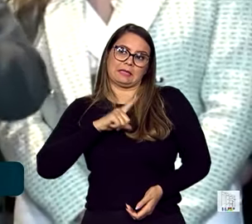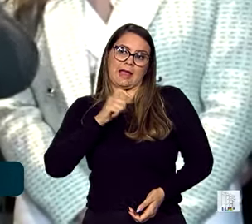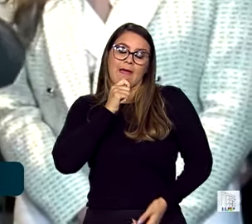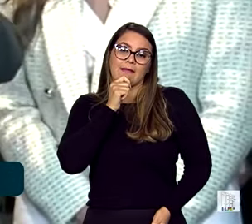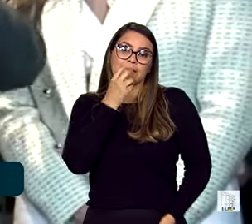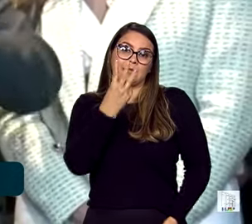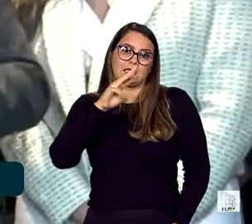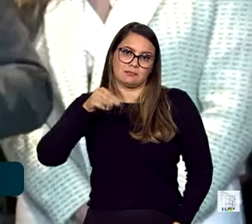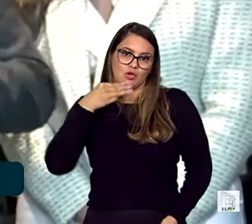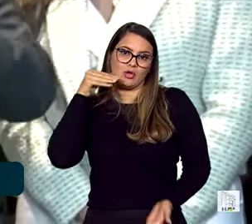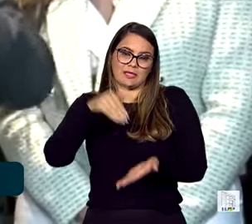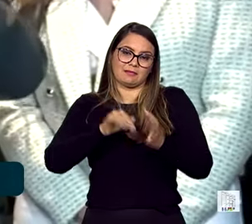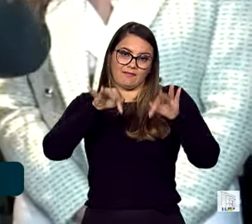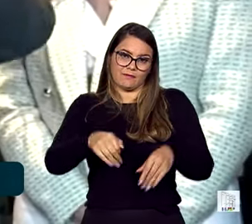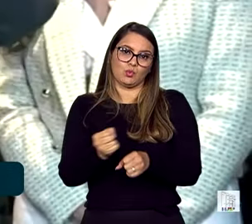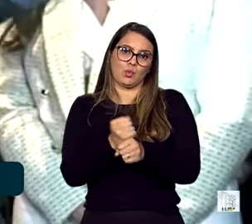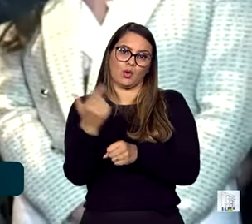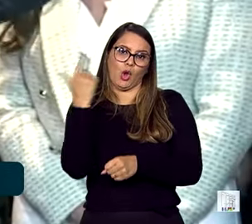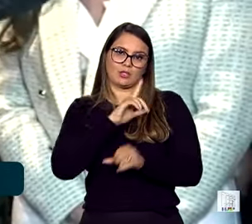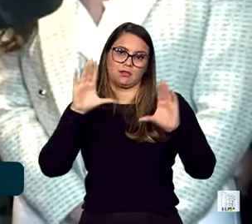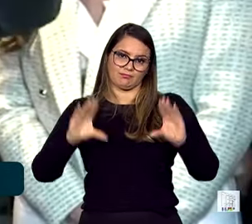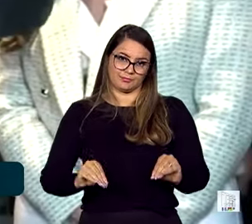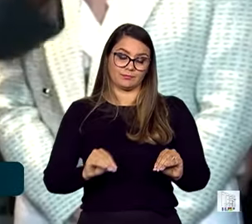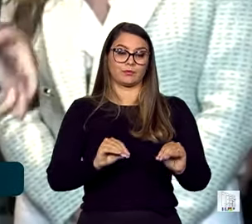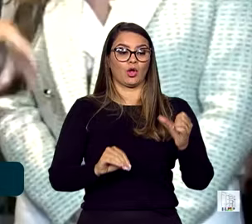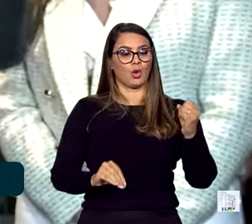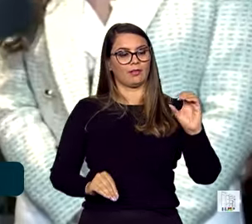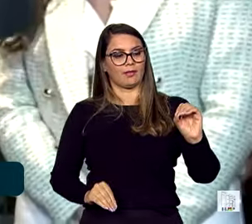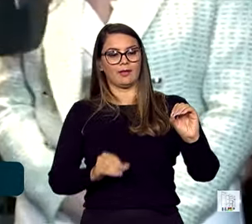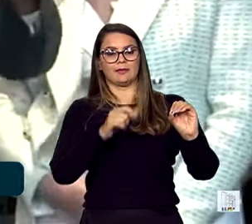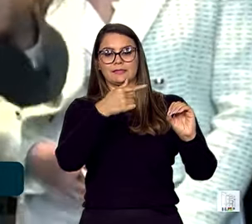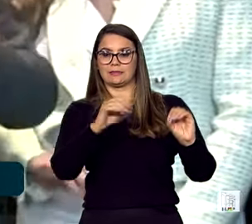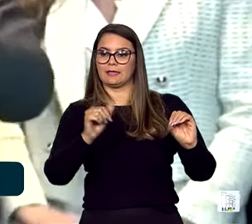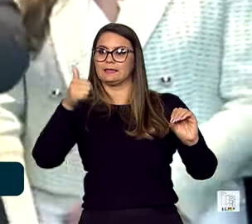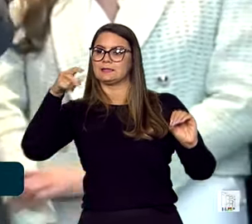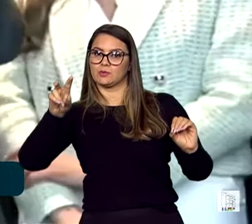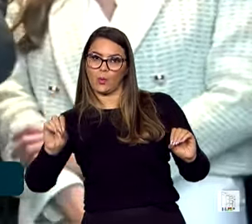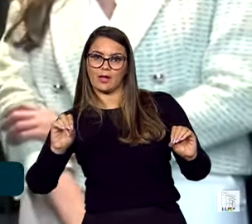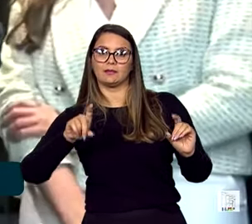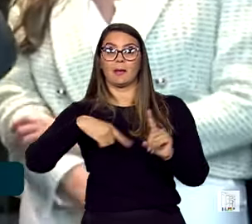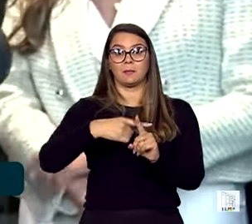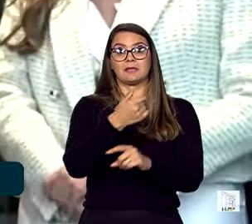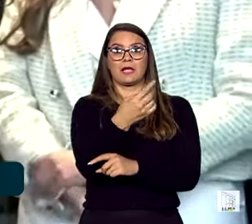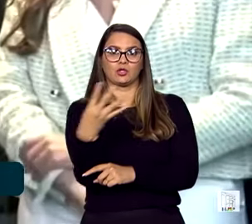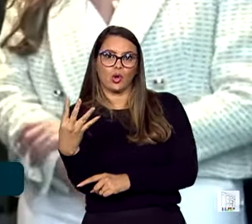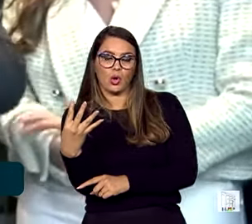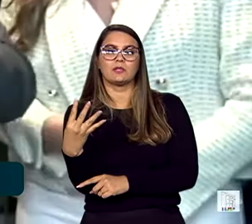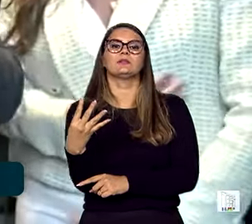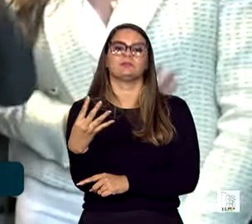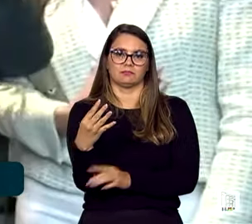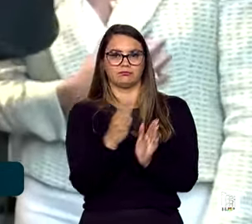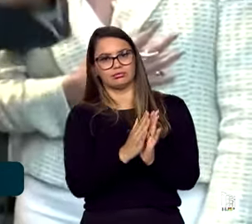fim do ano nós consumamos essa parceria. Então, 80 mais 70, 150, mais esses 14 que estão